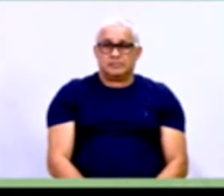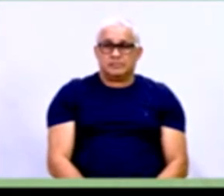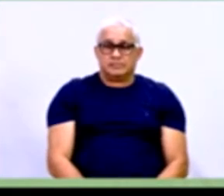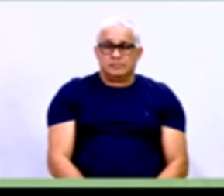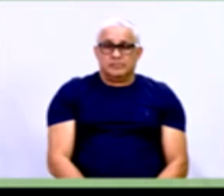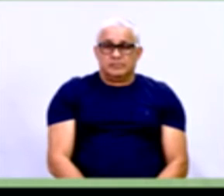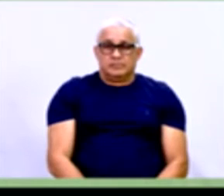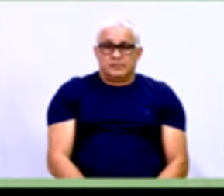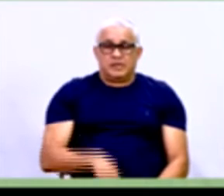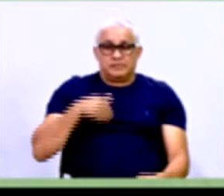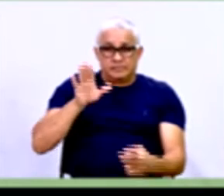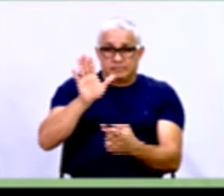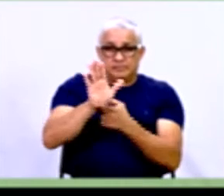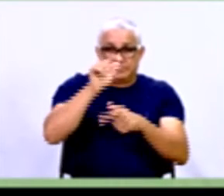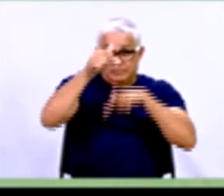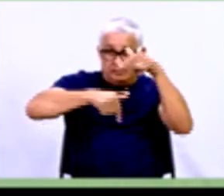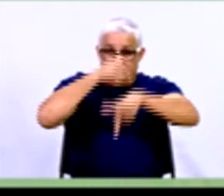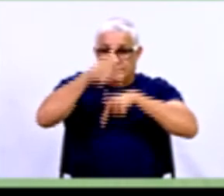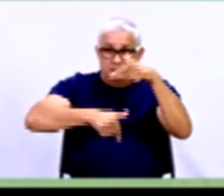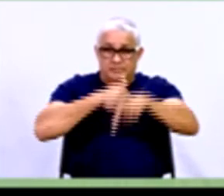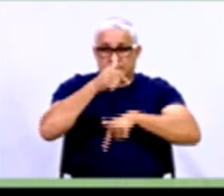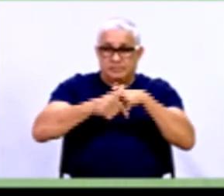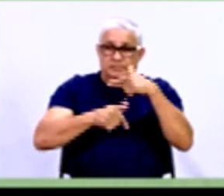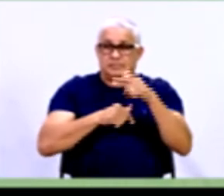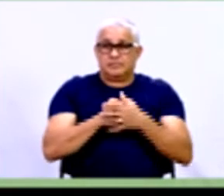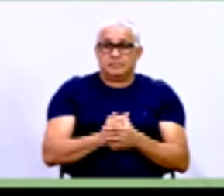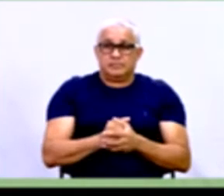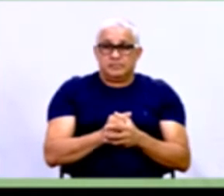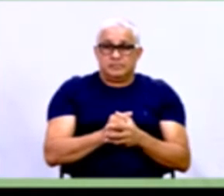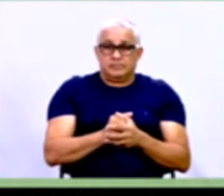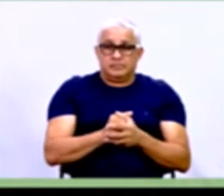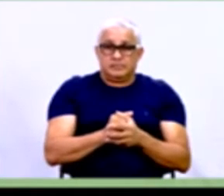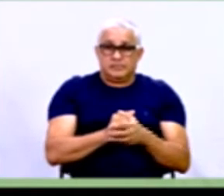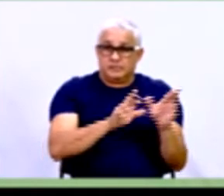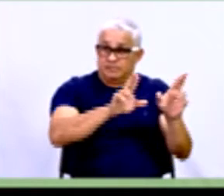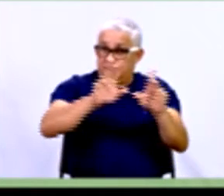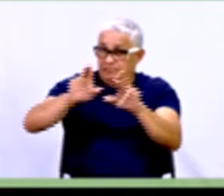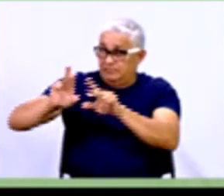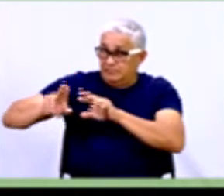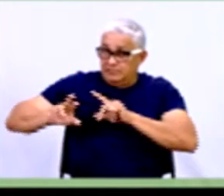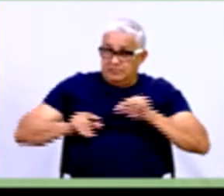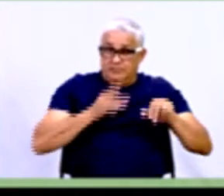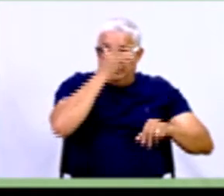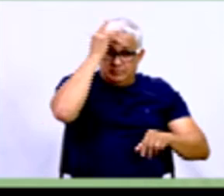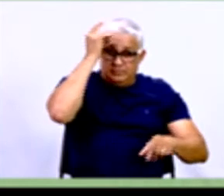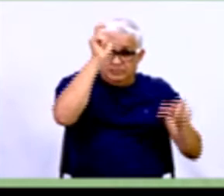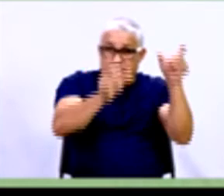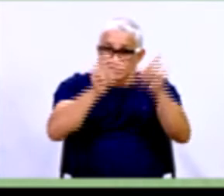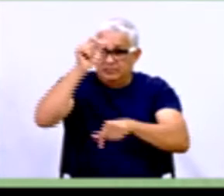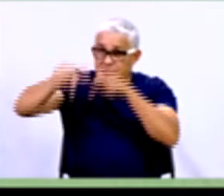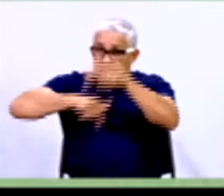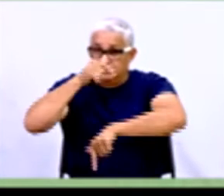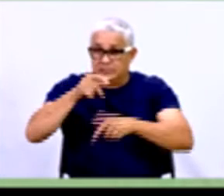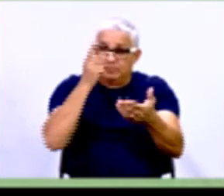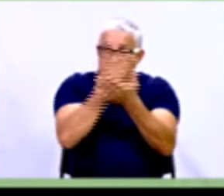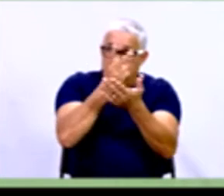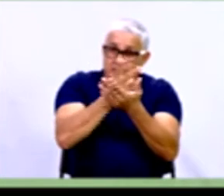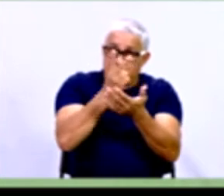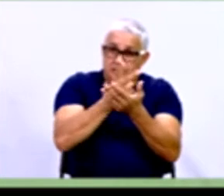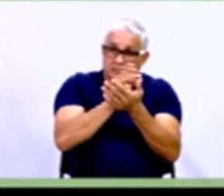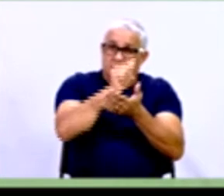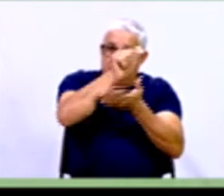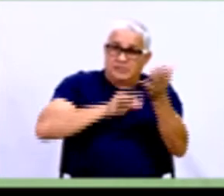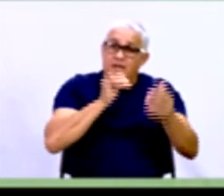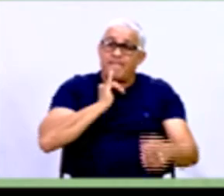Caracterizam-se pela exposição do trabalhador a algum agente não comum a todos os profissionais que exercem a mesma atividade. Um exemplo, um